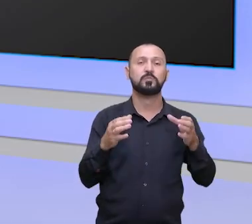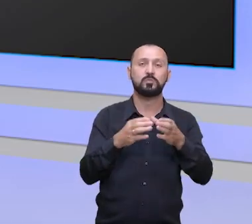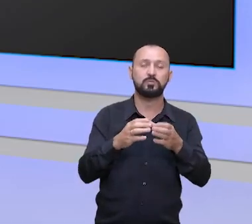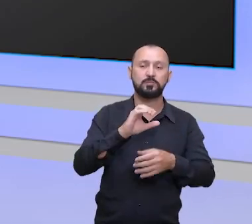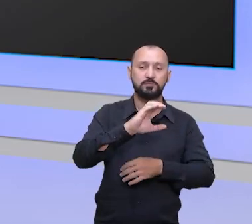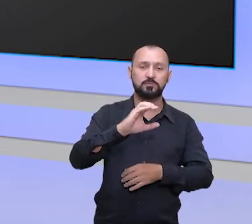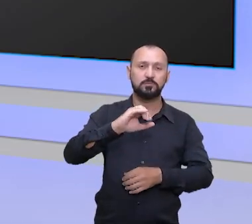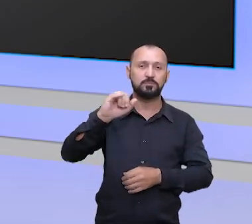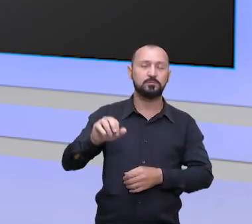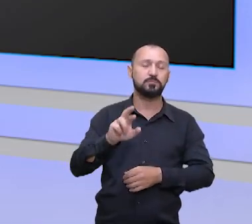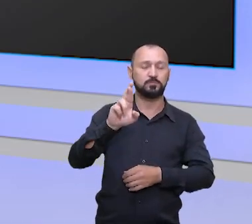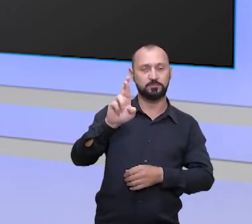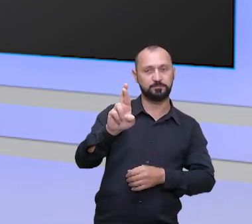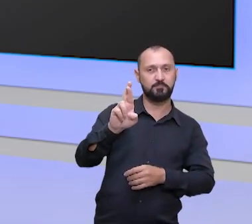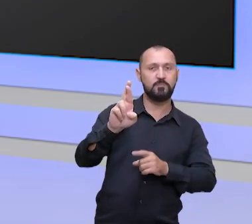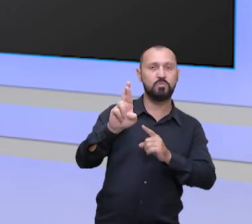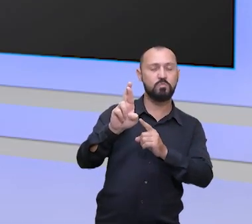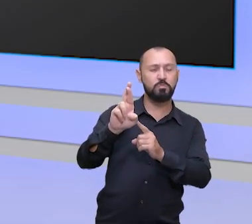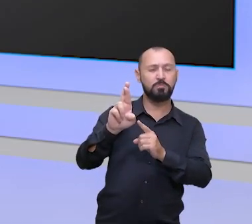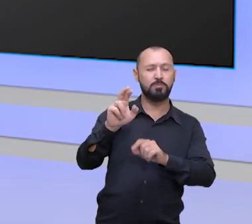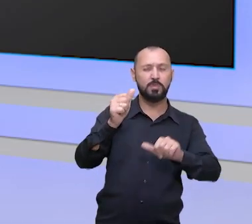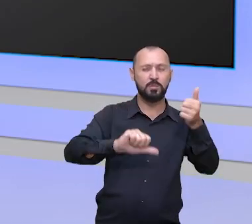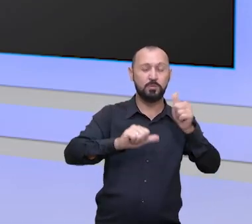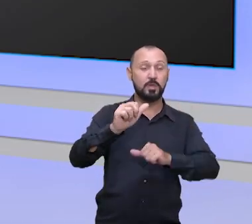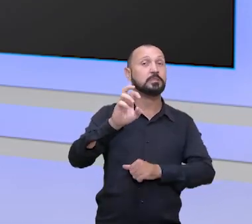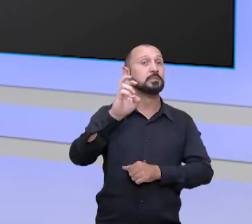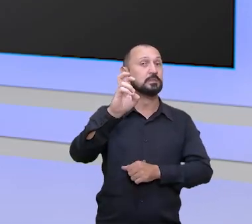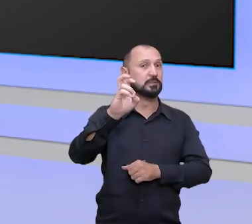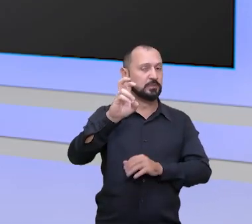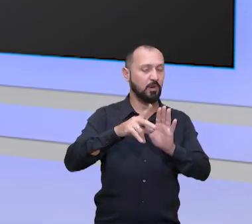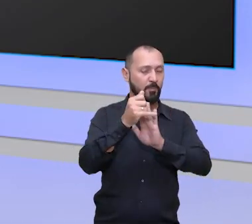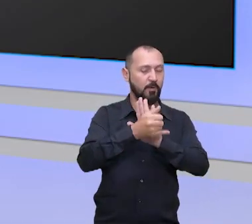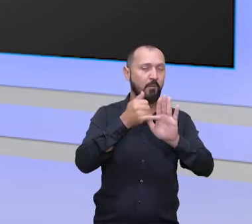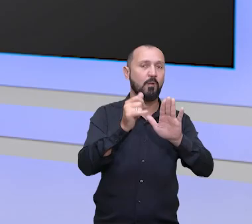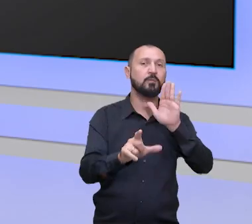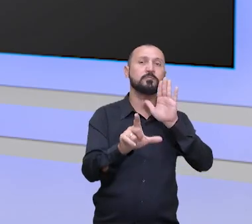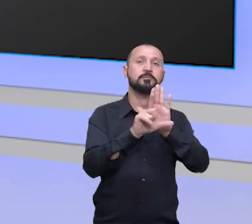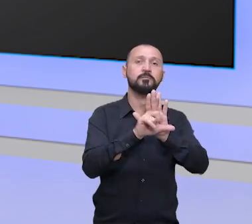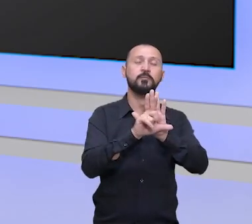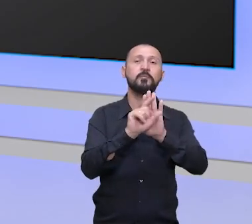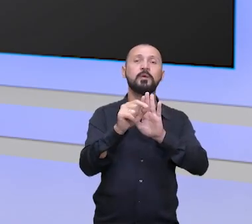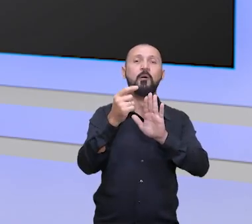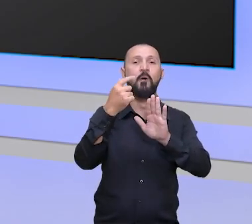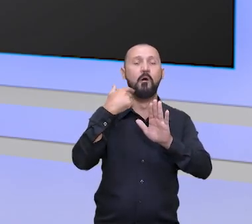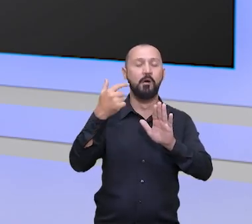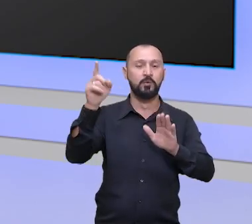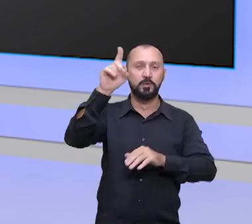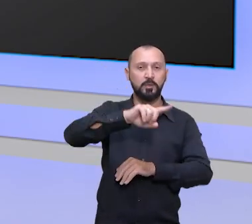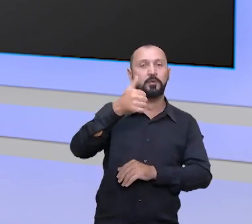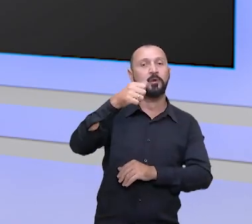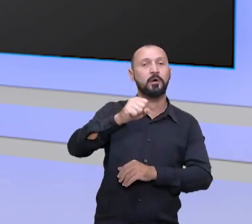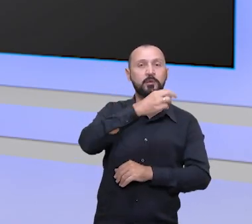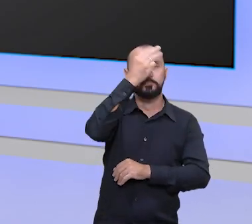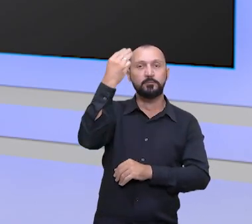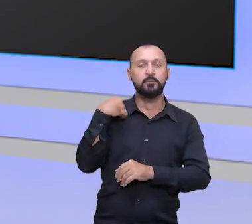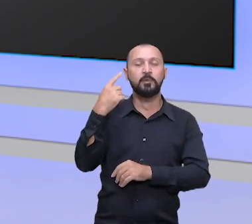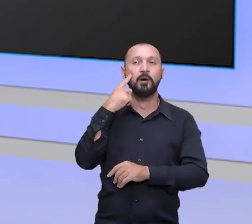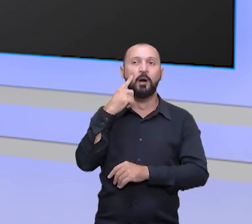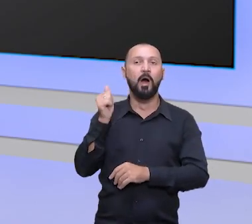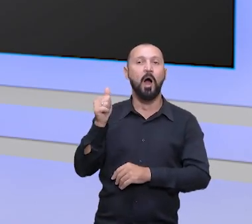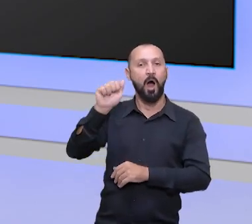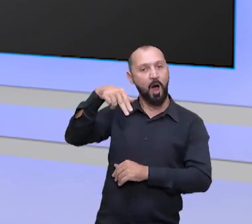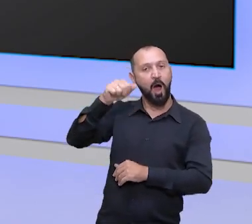de Constituição, Justiça e Redação analisou 5 projetos de lei na sessão do último dia 18 de maio.